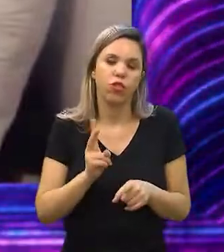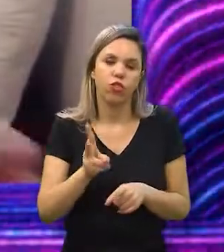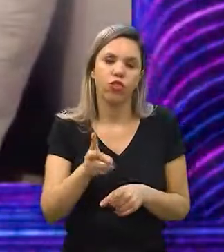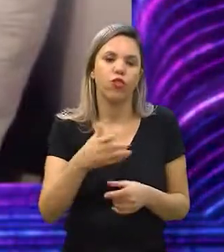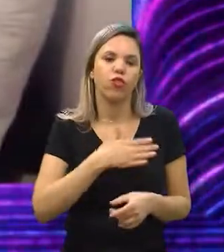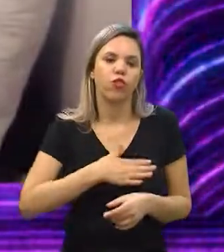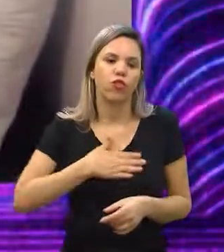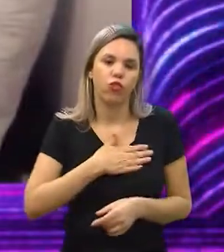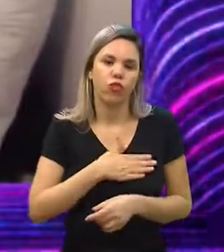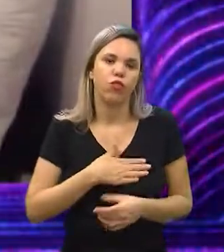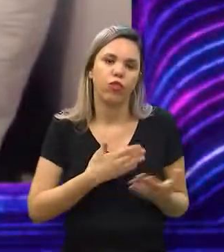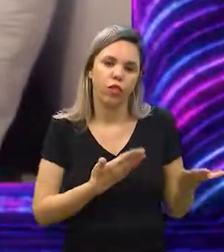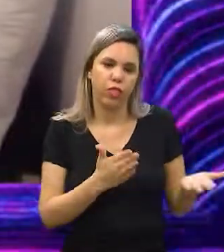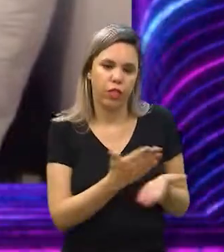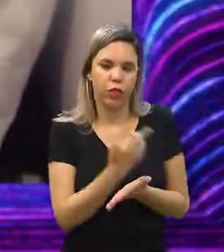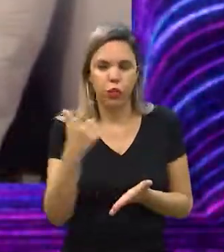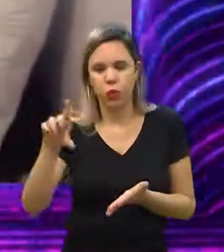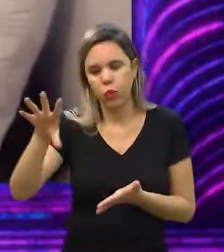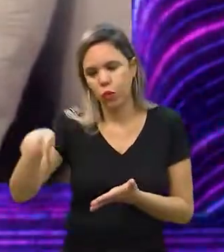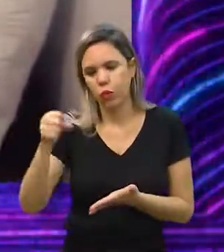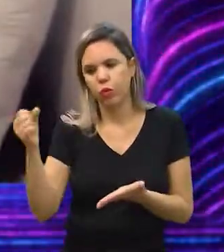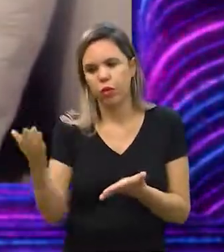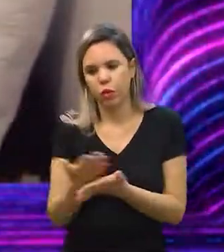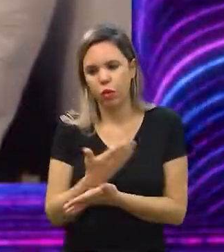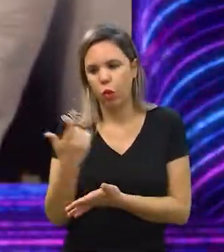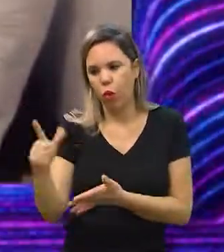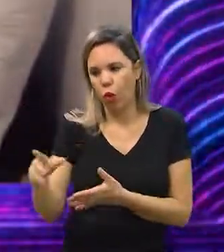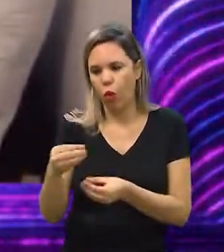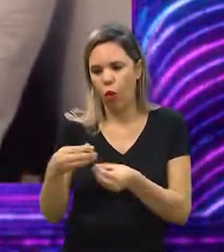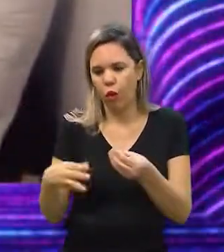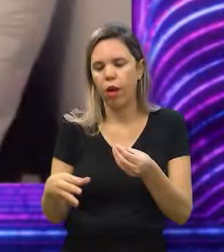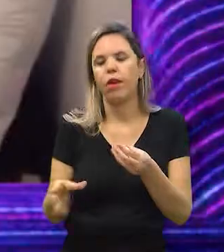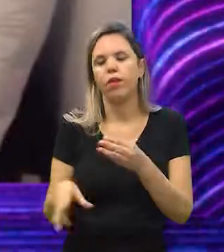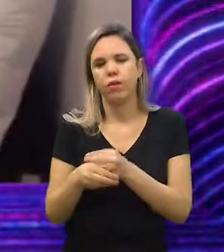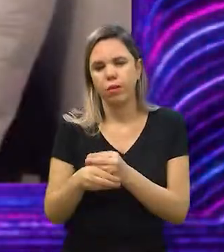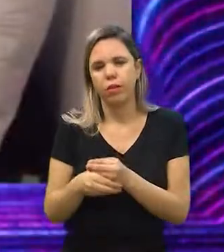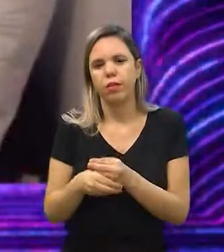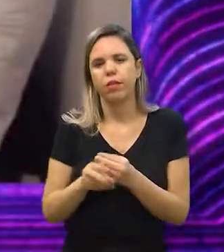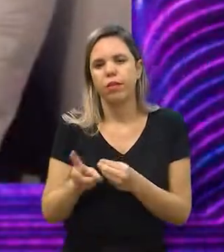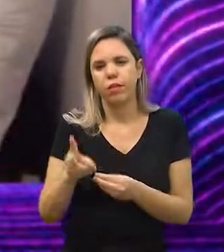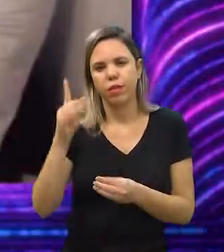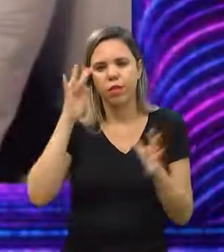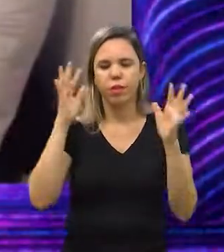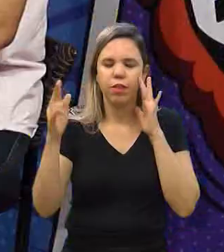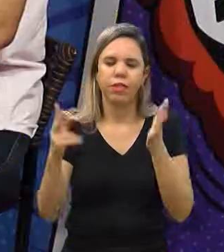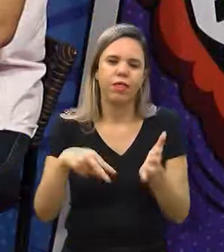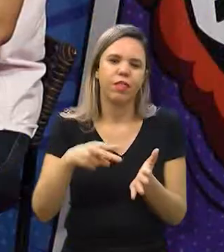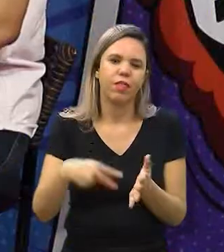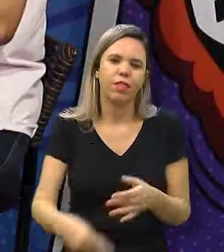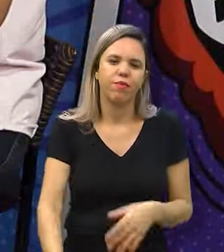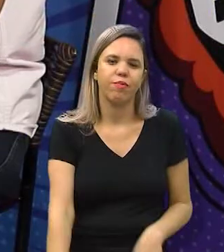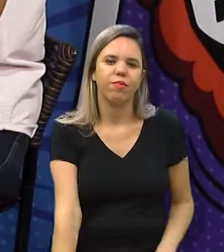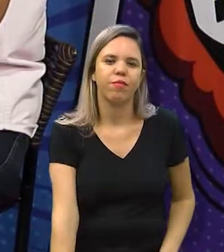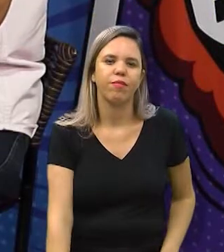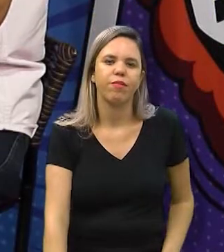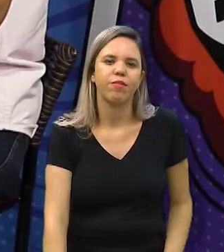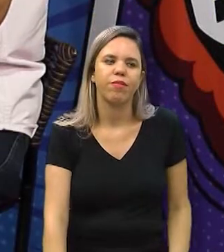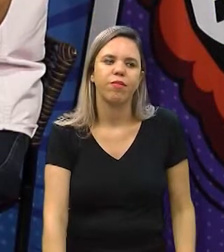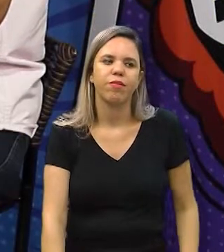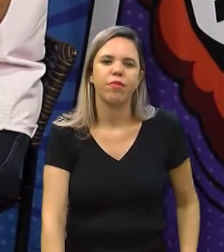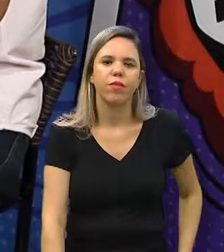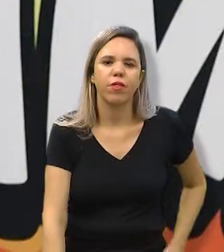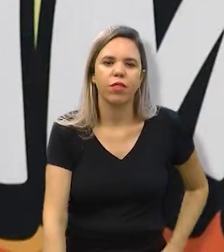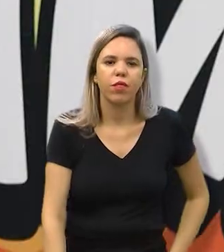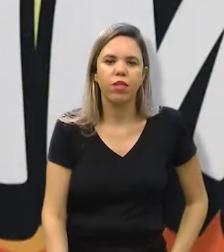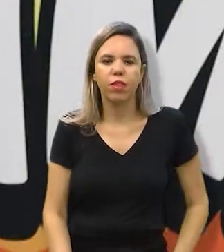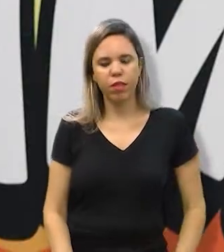tudo gostinho, né? Curtiu o Vikadas? Pega um spin-off, pega o outro spin-off e se joga em Vikadas. Plix tá pra lá, né? Como podia